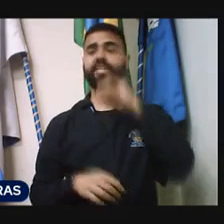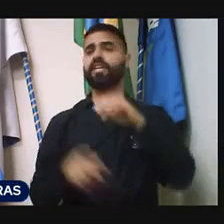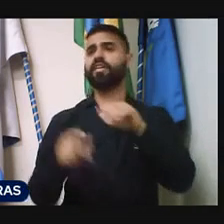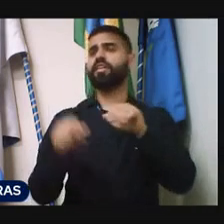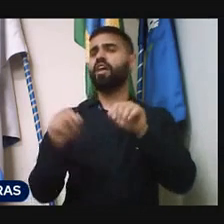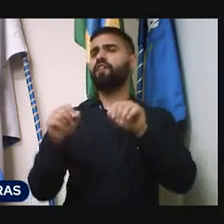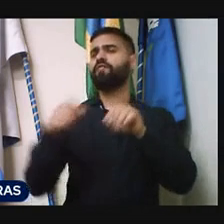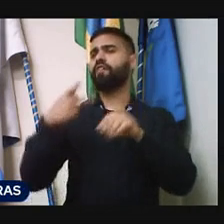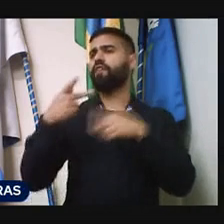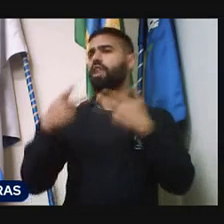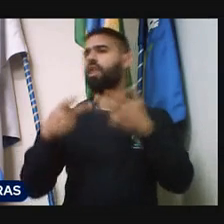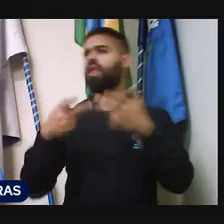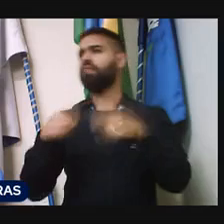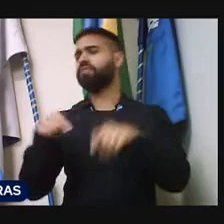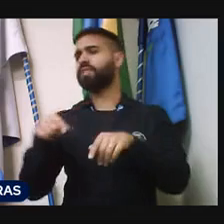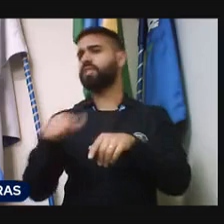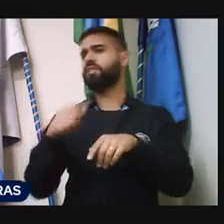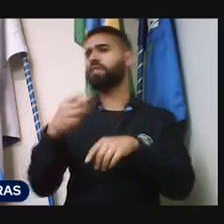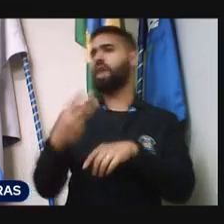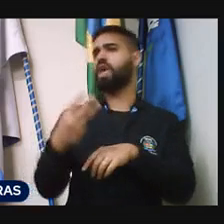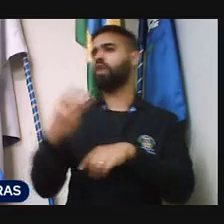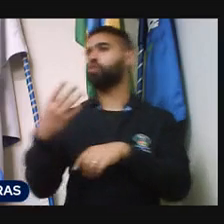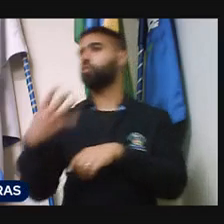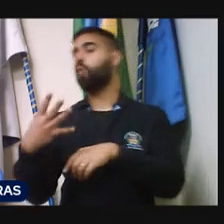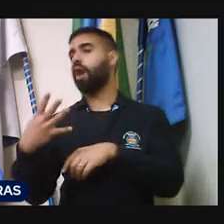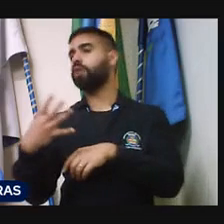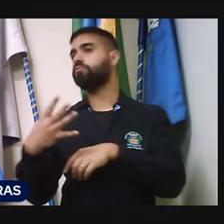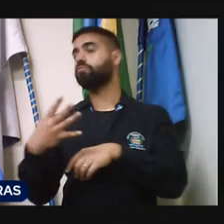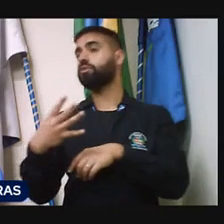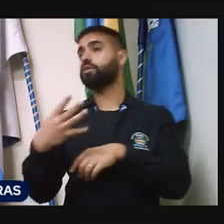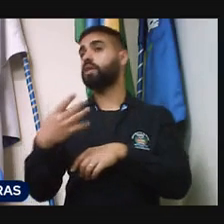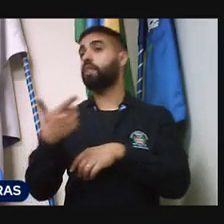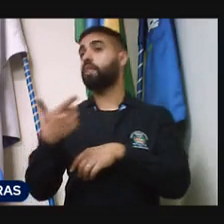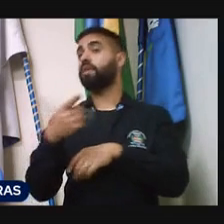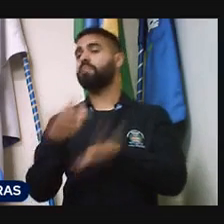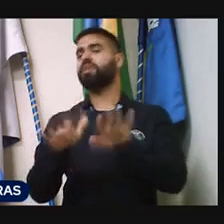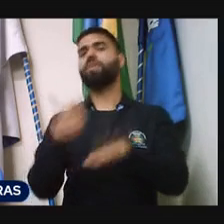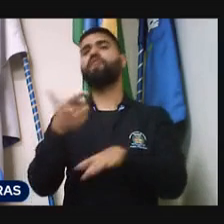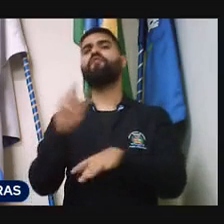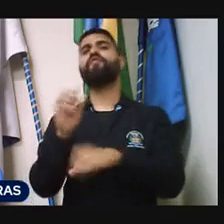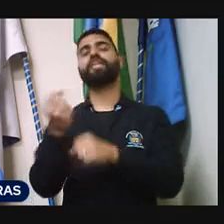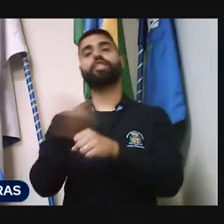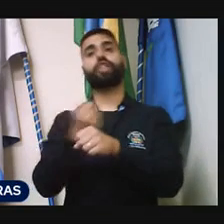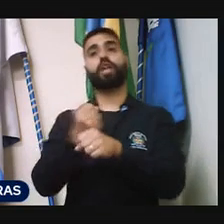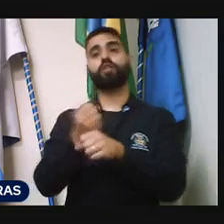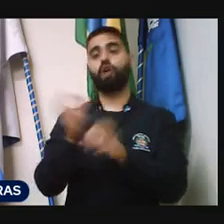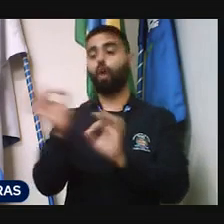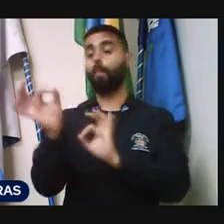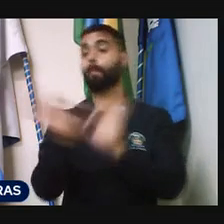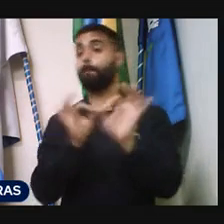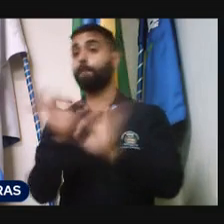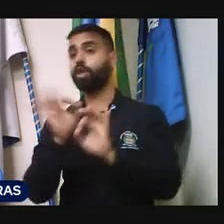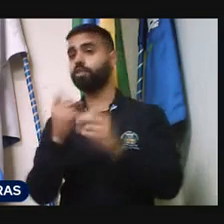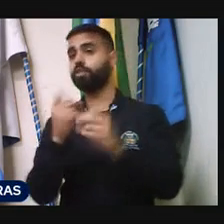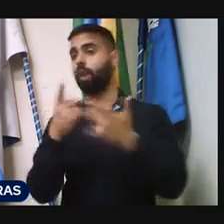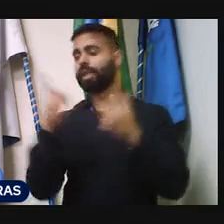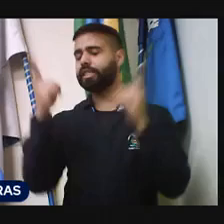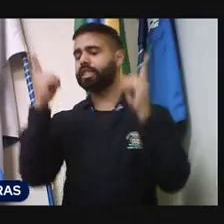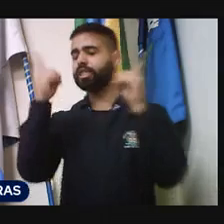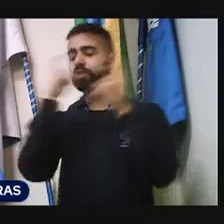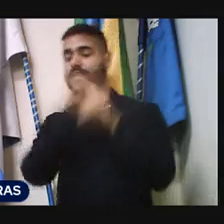cinco legislaturas porque isso aqui não vai ser sanado da noite para o dia então um grande projeto um grande desafio